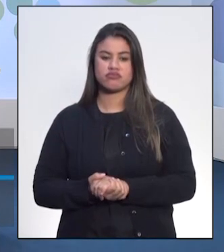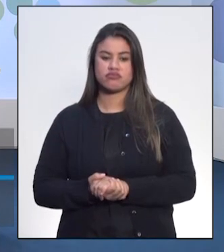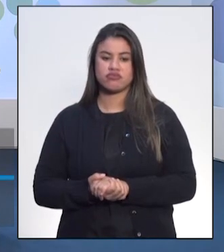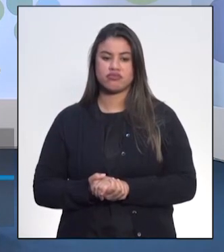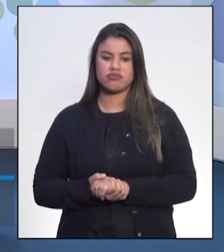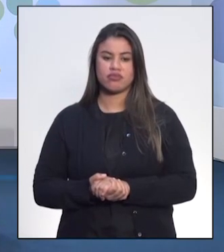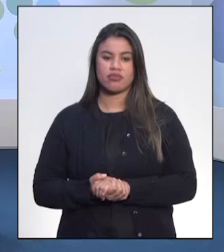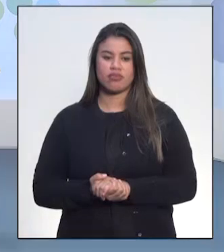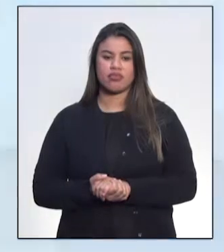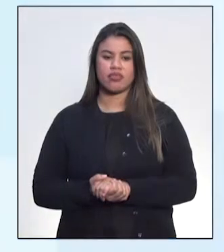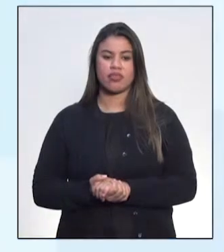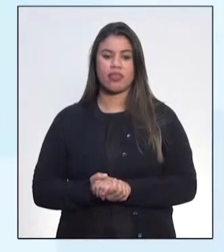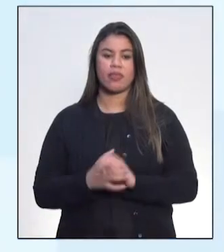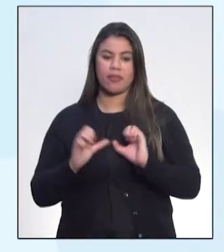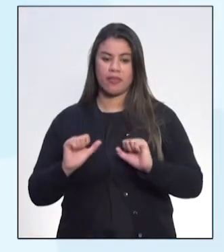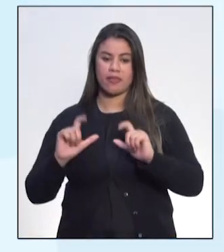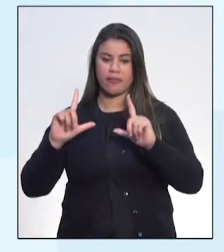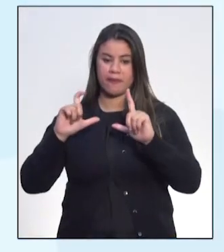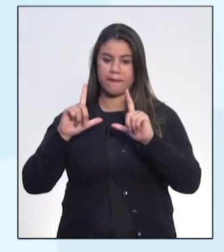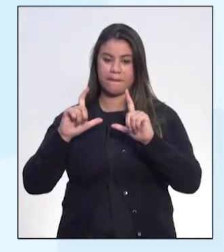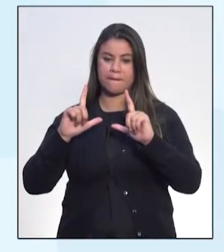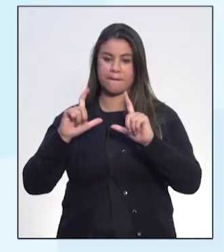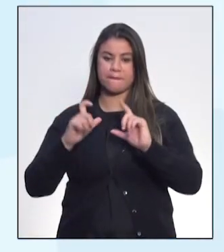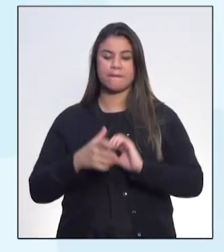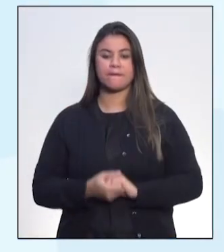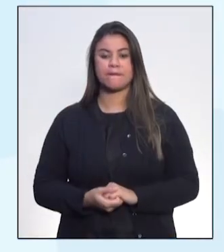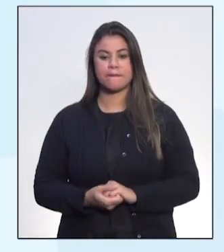Quem quiser printar.